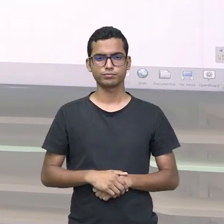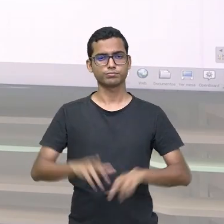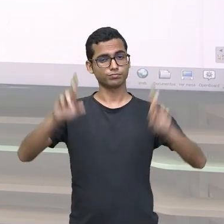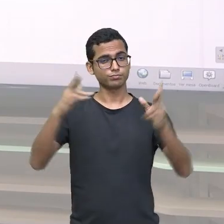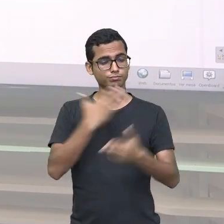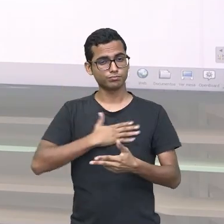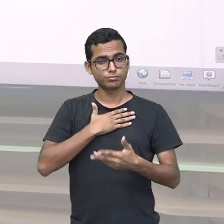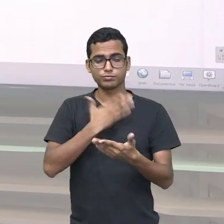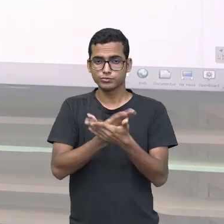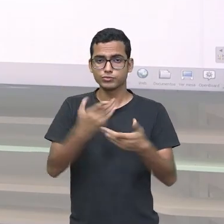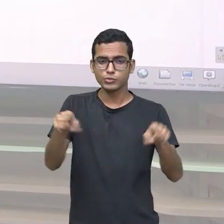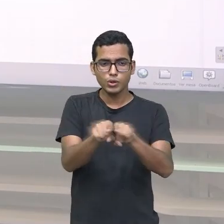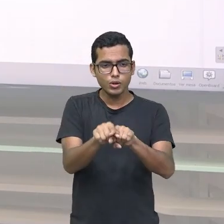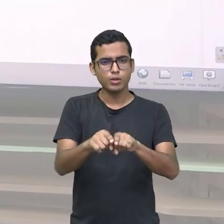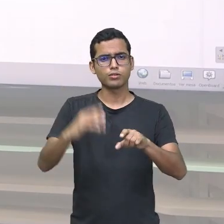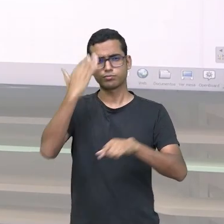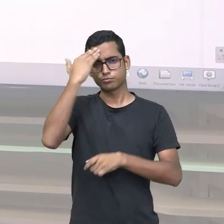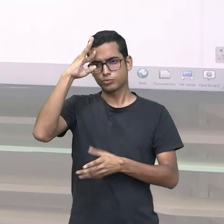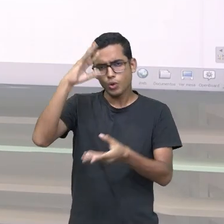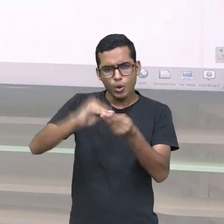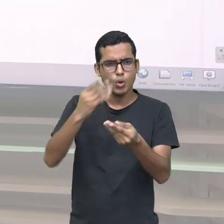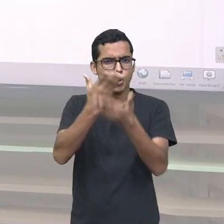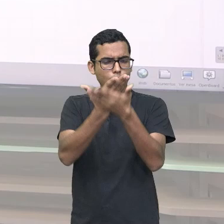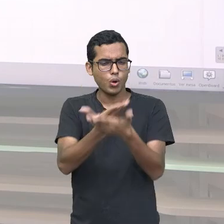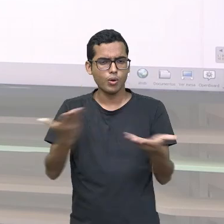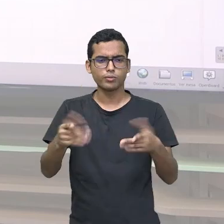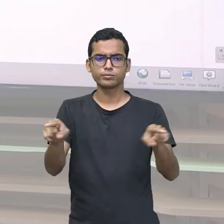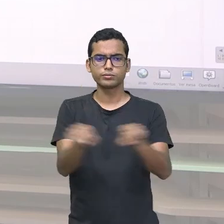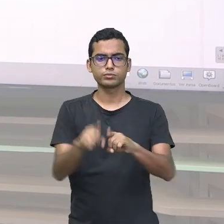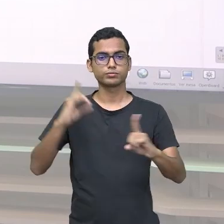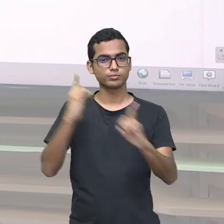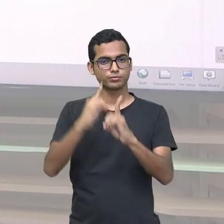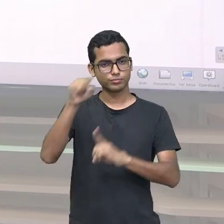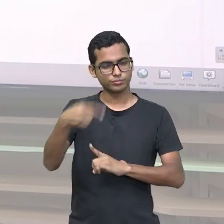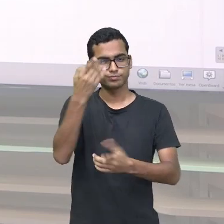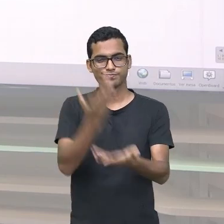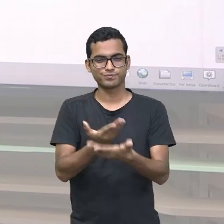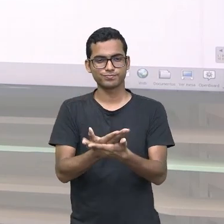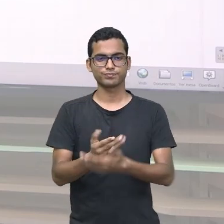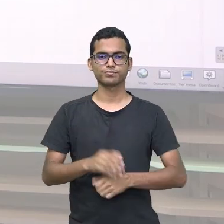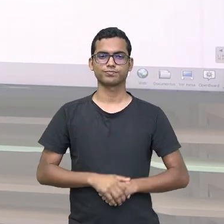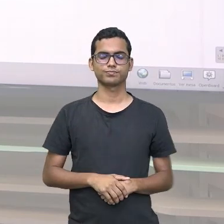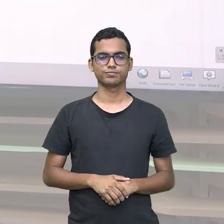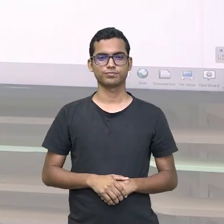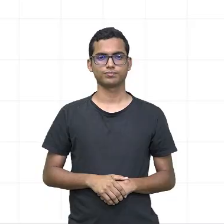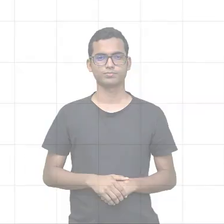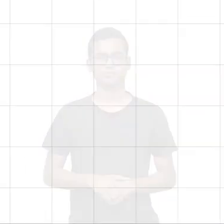tenham gostado da aula, vocês tenham compreendido o conteúdo e aguardarei vocês em um próximo encontro.